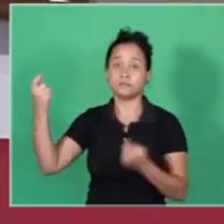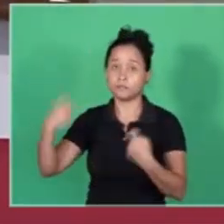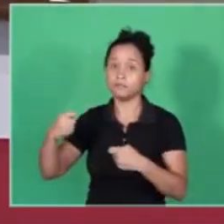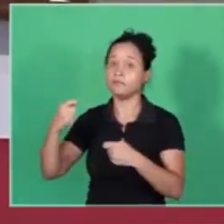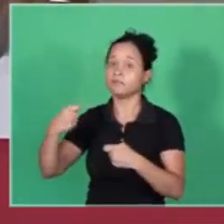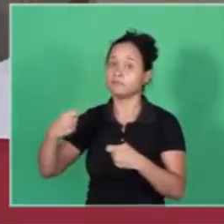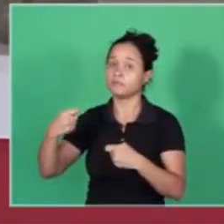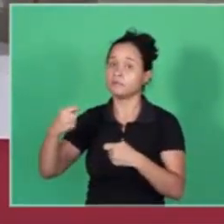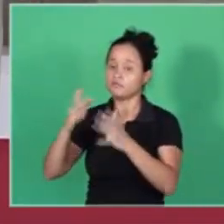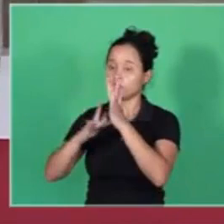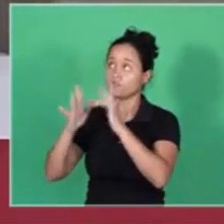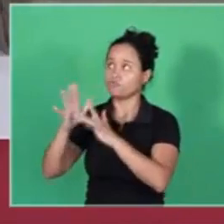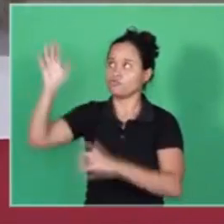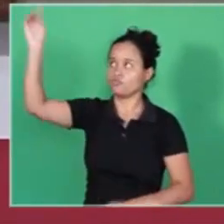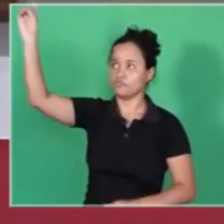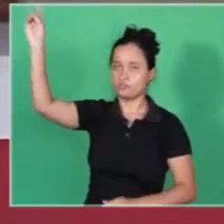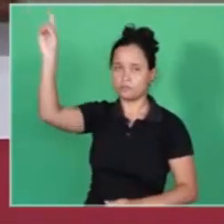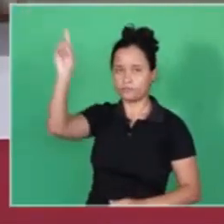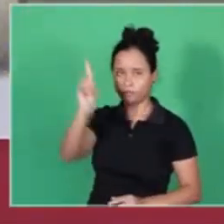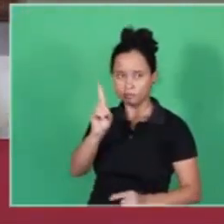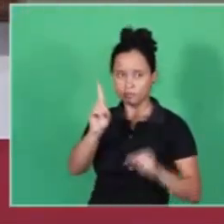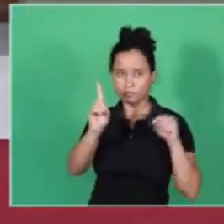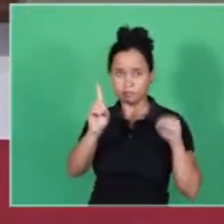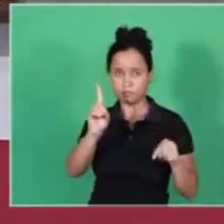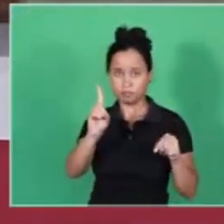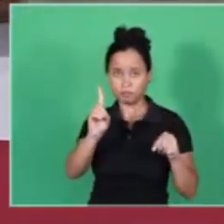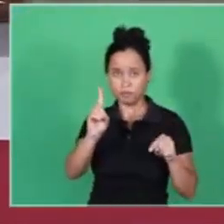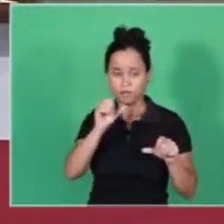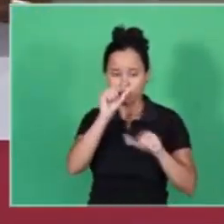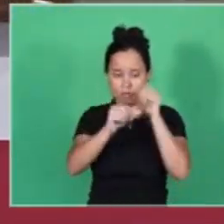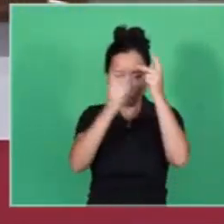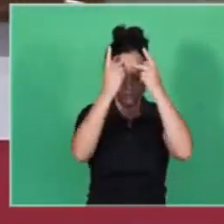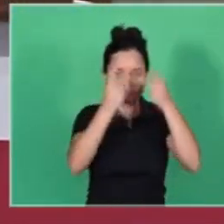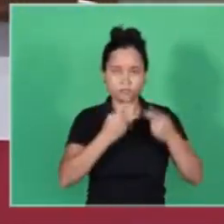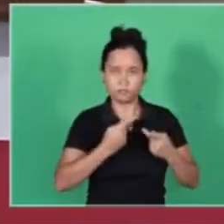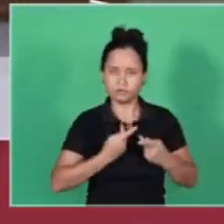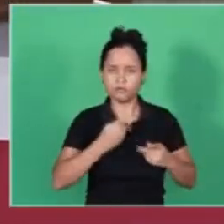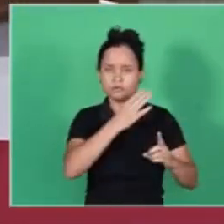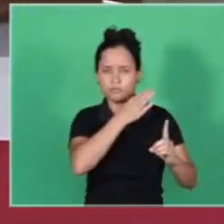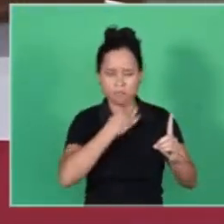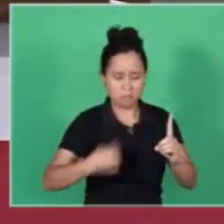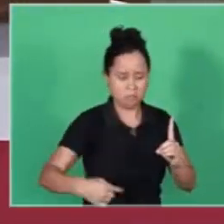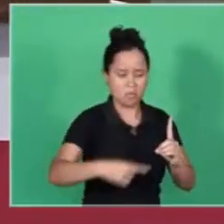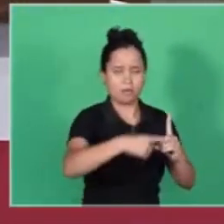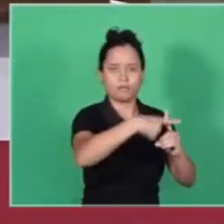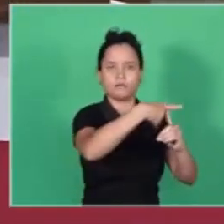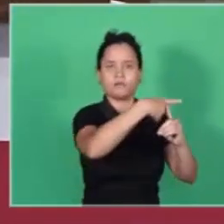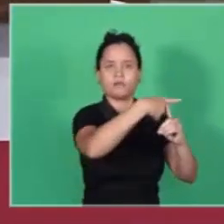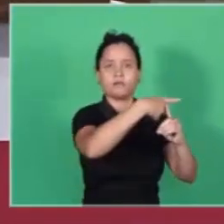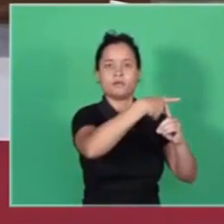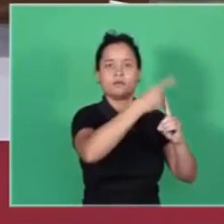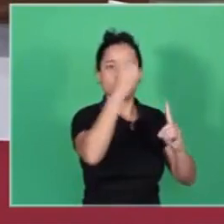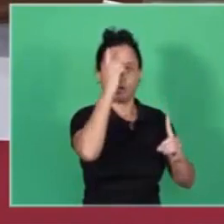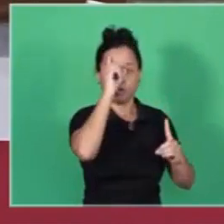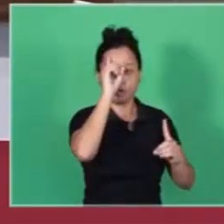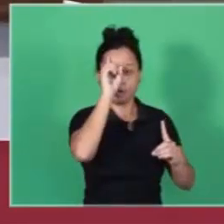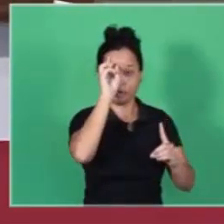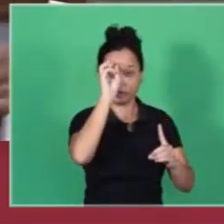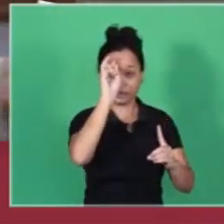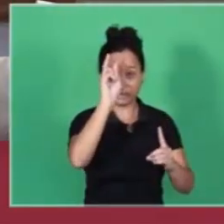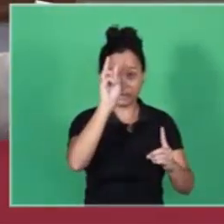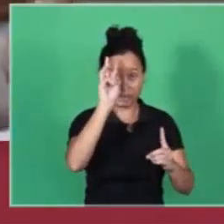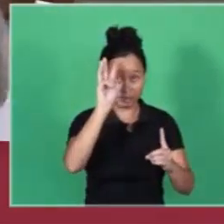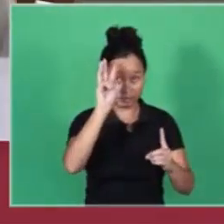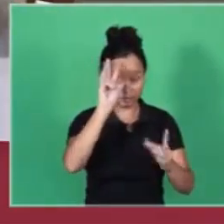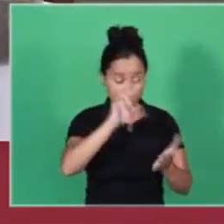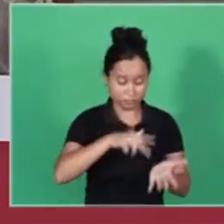eternidade, voltou. Quando ele voltou, ele viu o Espírito Santo. Voltou uma palavra, você pode, voltou, estava ali,